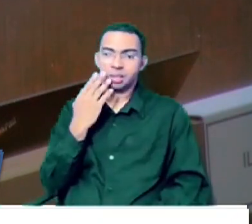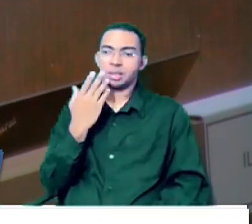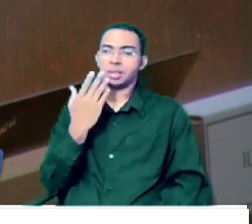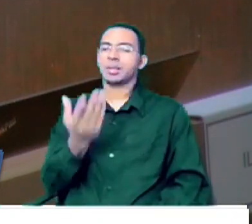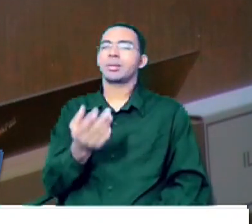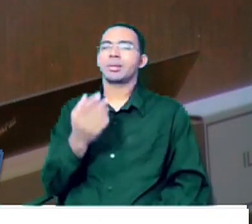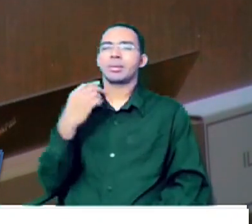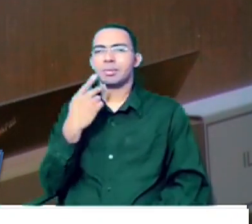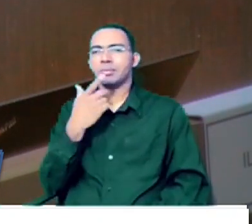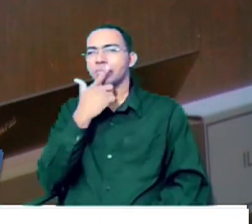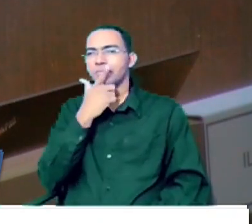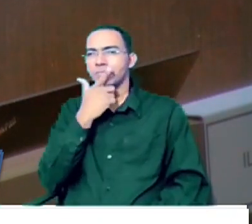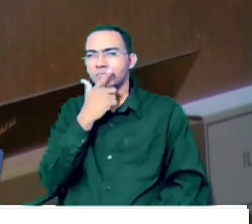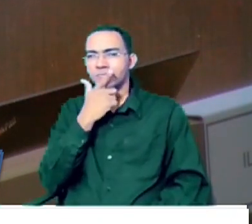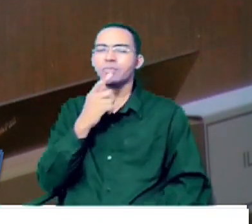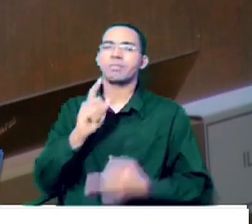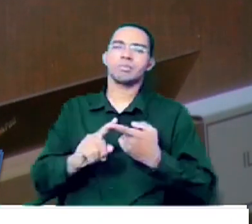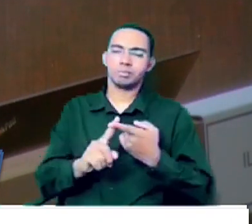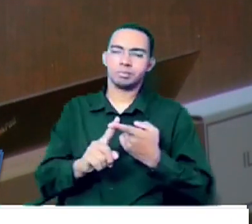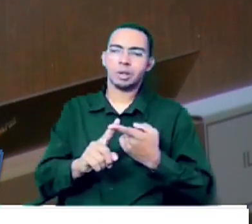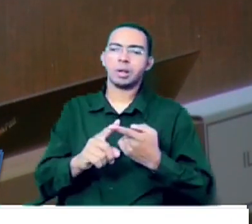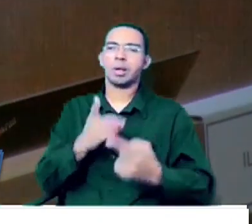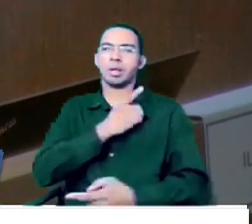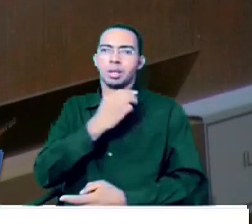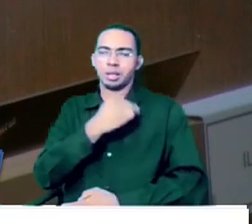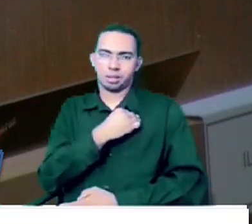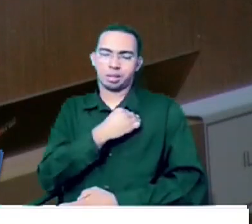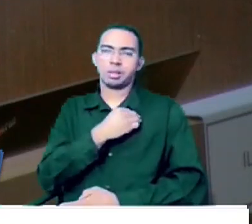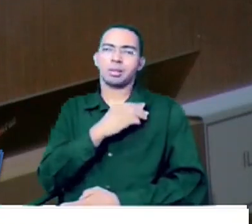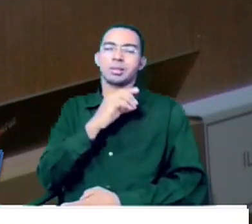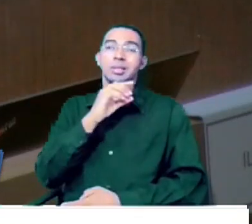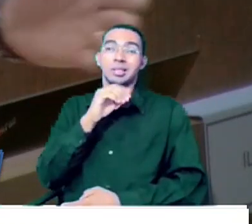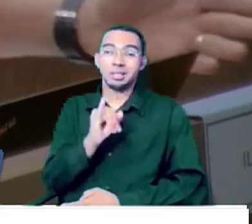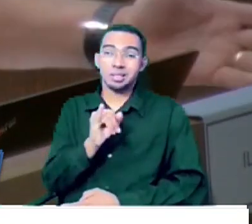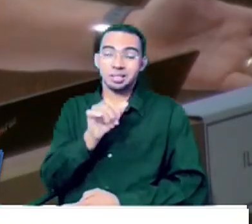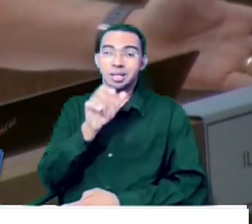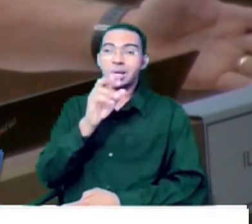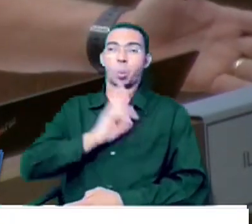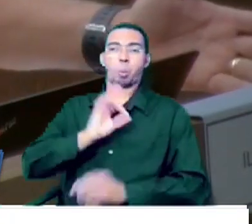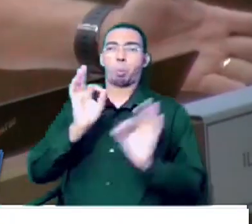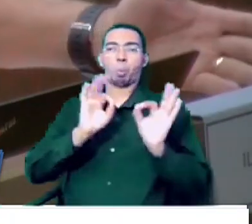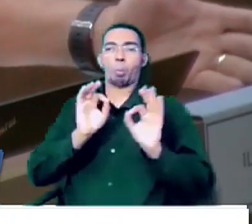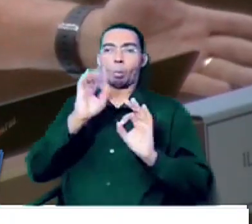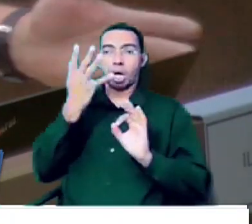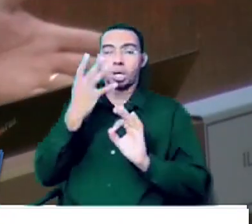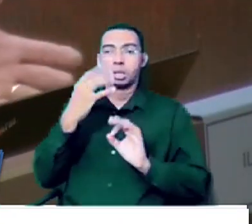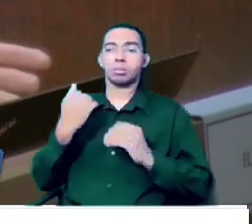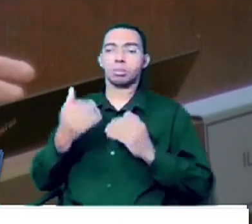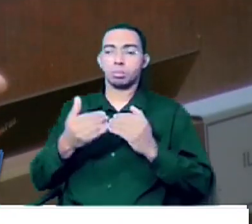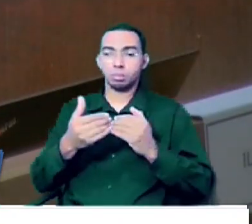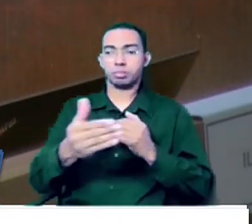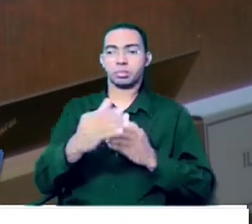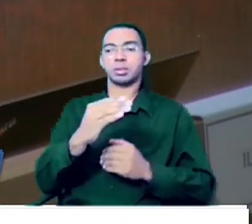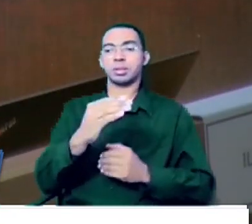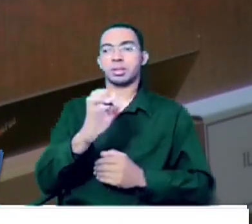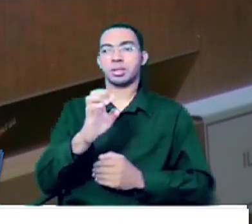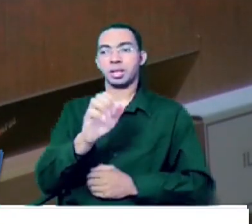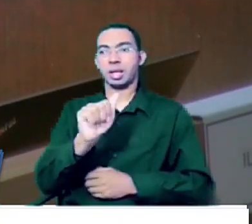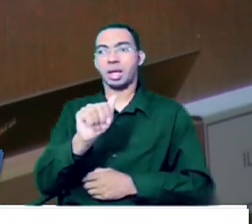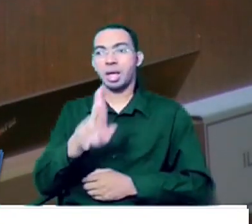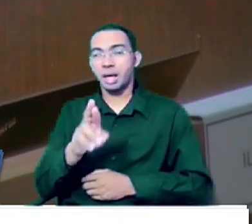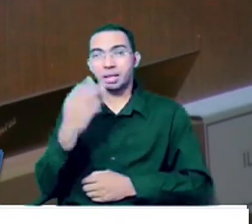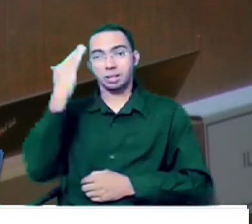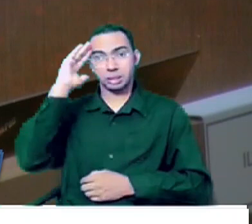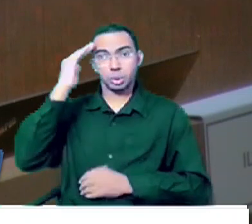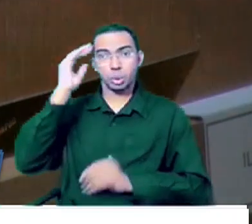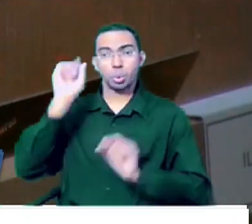Gils Pelizzaro, inclusive o Della Motta, que caso essa resposta não venha, Gils, que a gente abra uma ceia aqui para entender o que está acontecendo lá no FIAC,